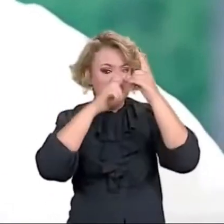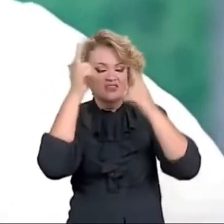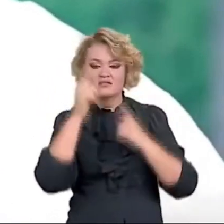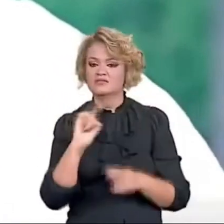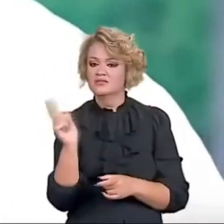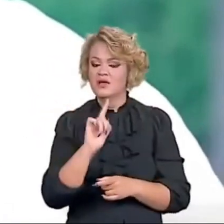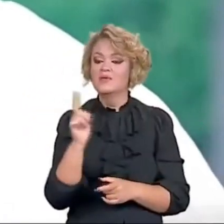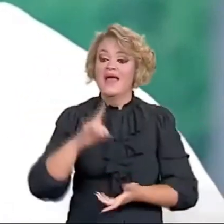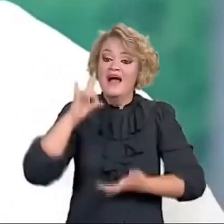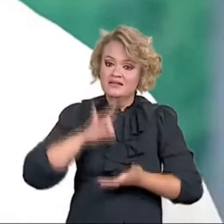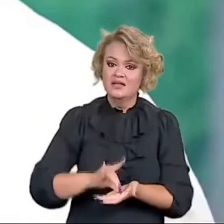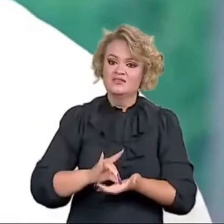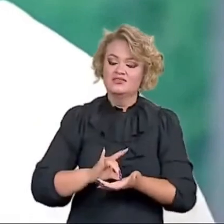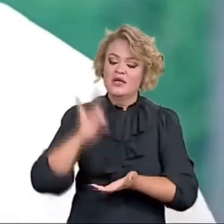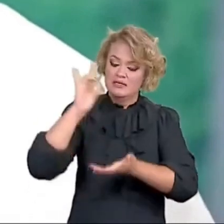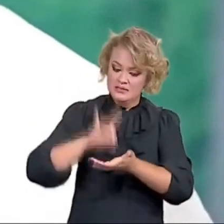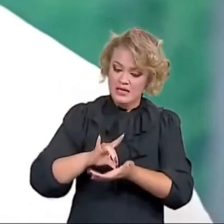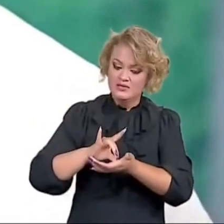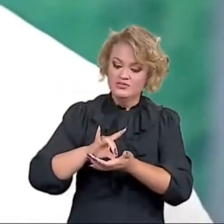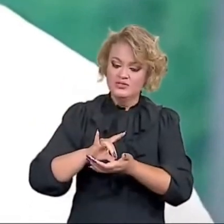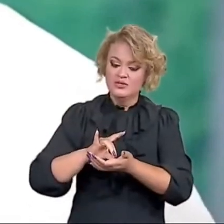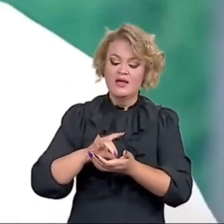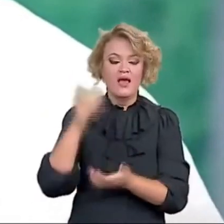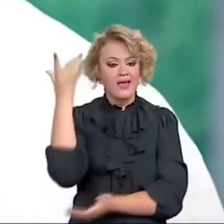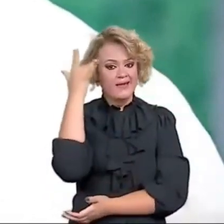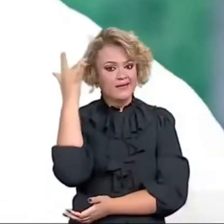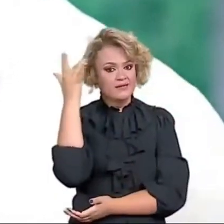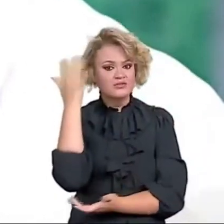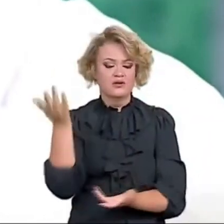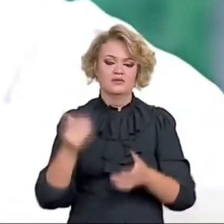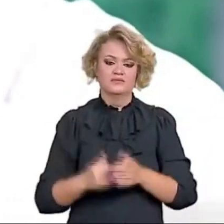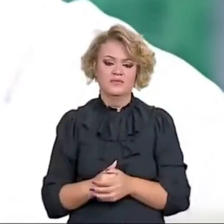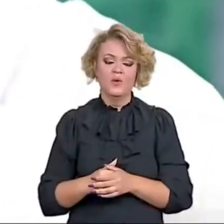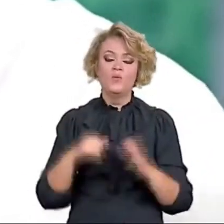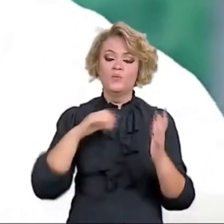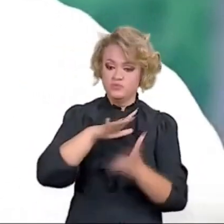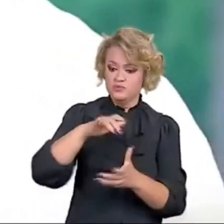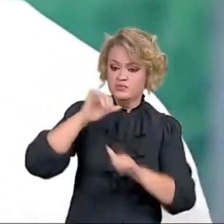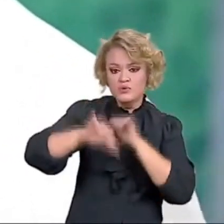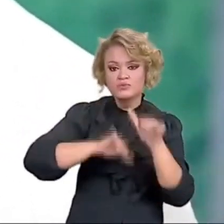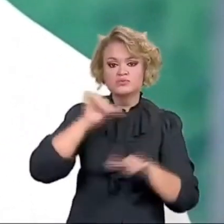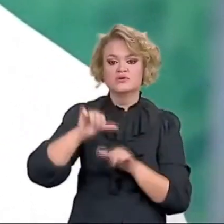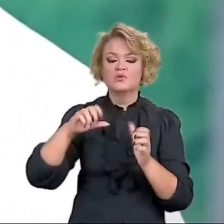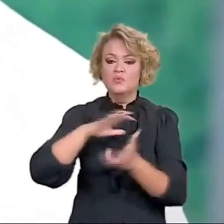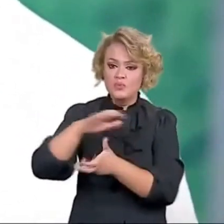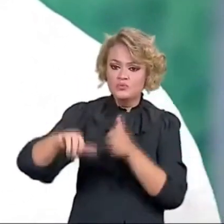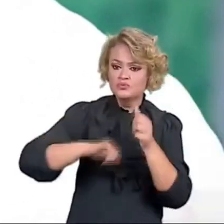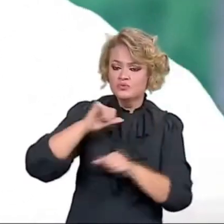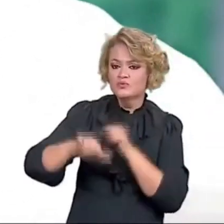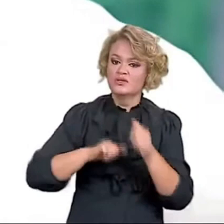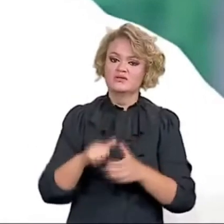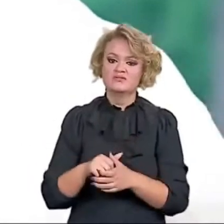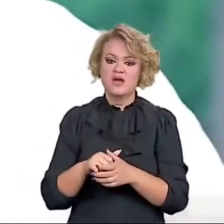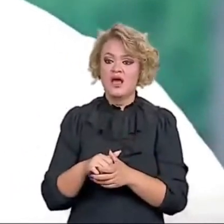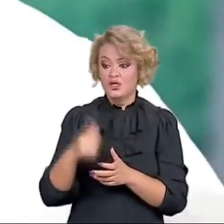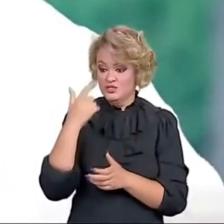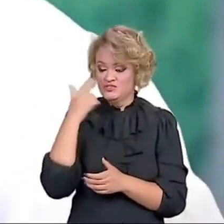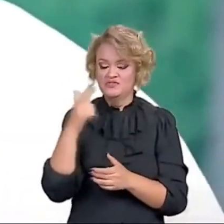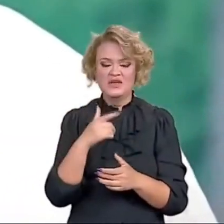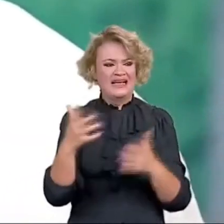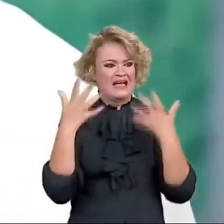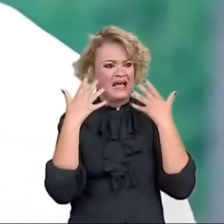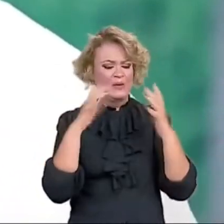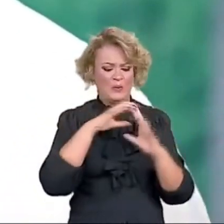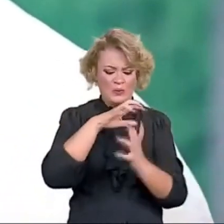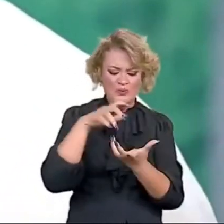realidade. Não é ser radical, é ser racional. O mundo está mudando. Uhum. O mundo está mudando. Nós estamos vendo a temperatura sendo a mais quente